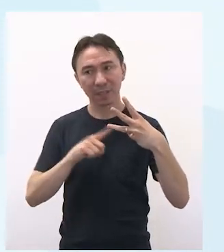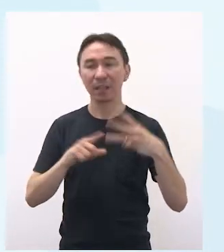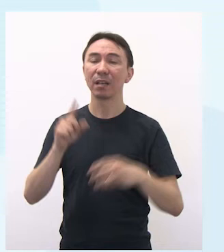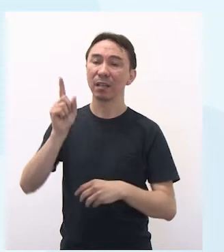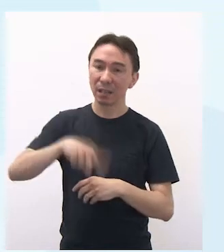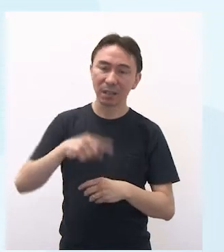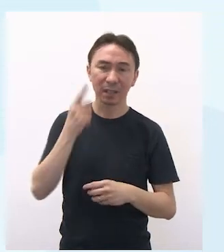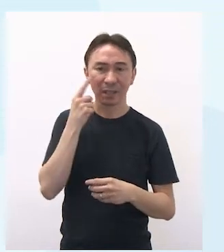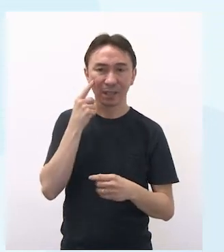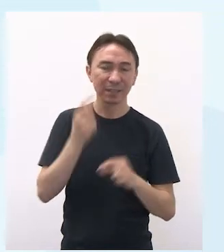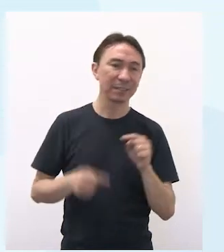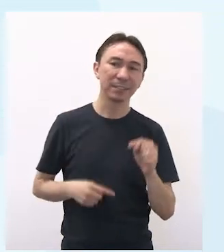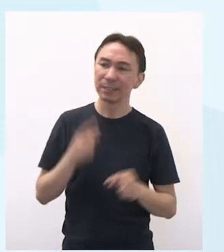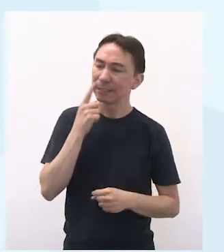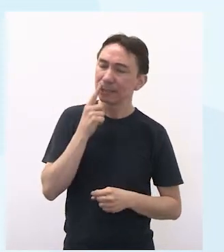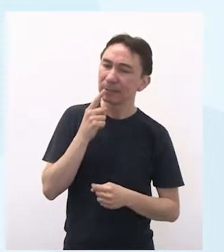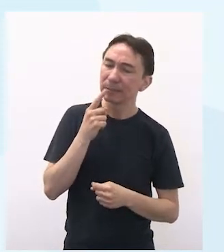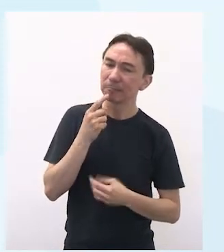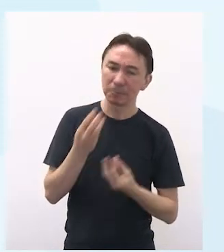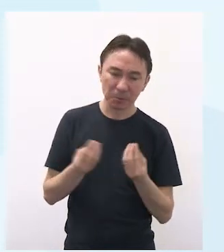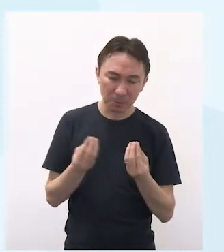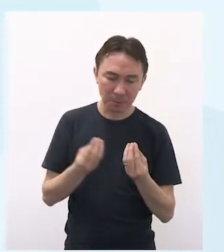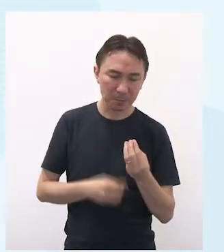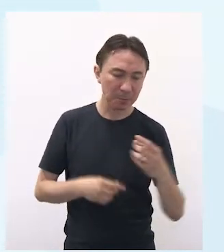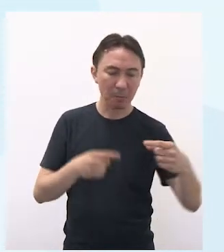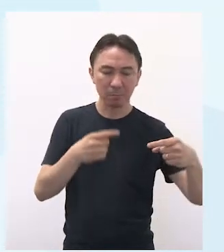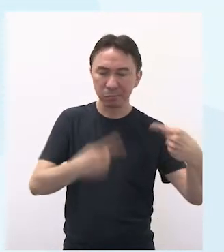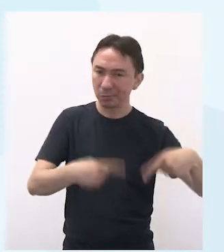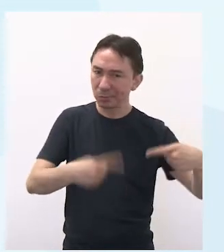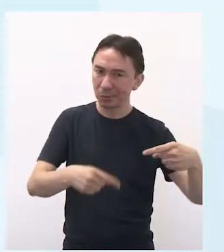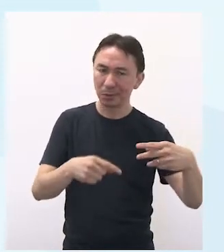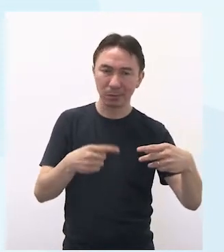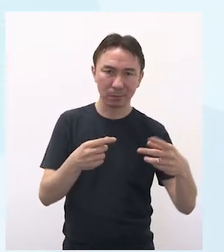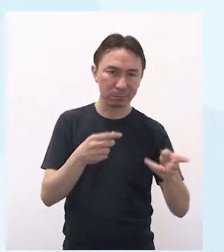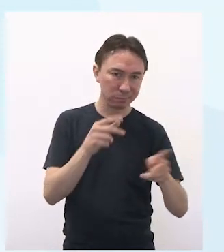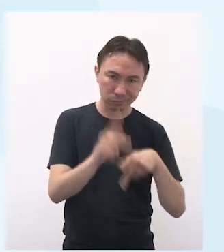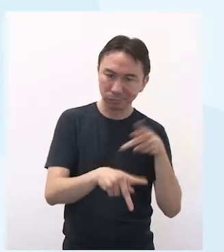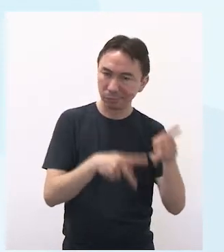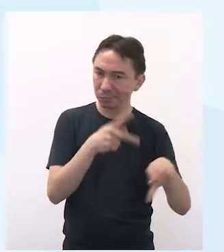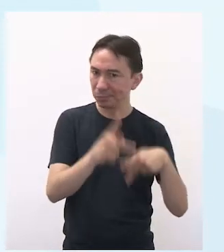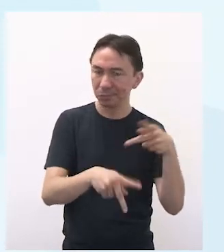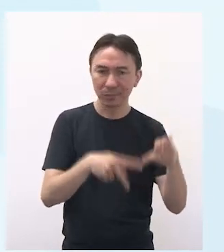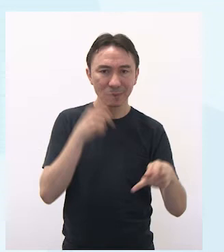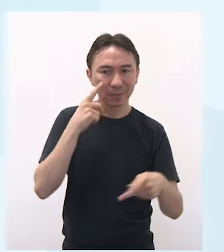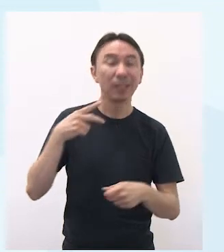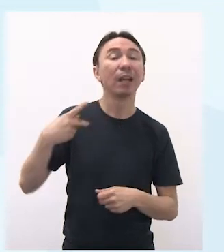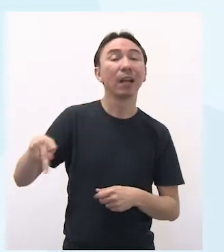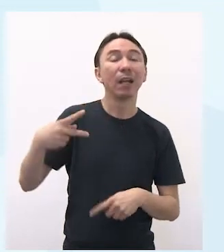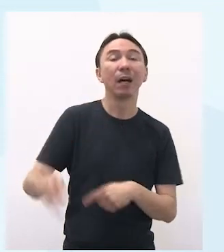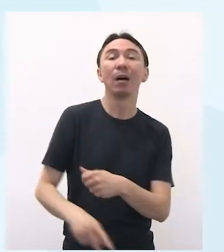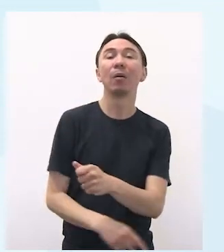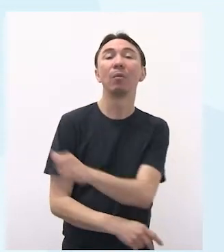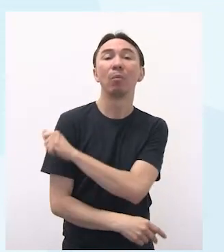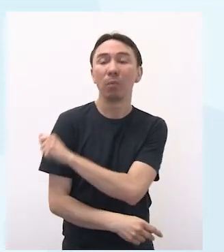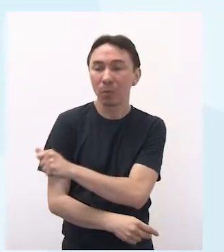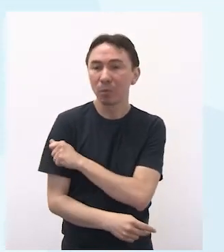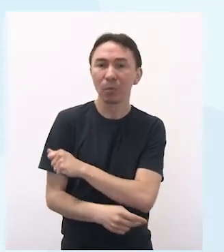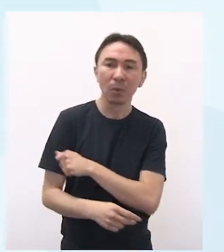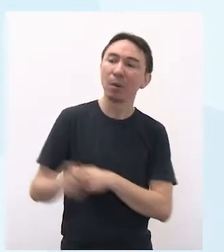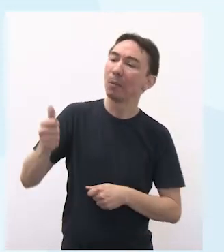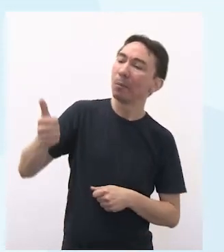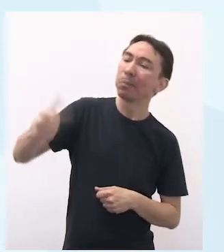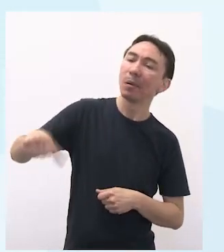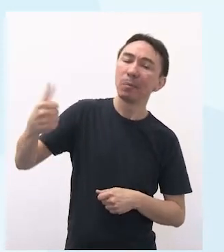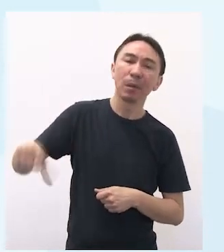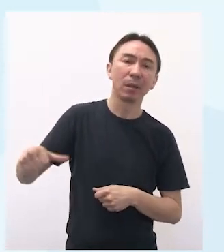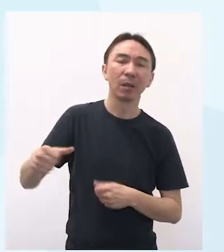de tomadas de decisões como política pública em relação ao desempenho do nosso estudante, em relação a onde ele